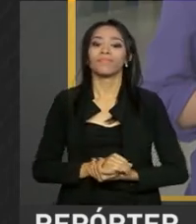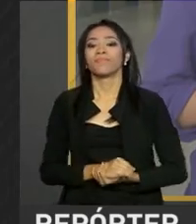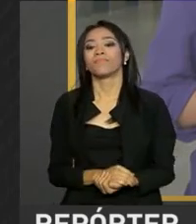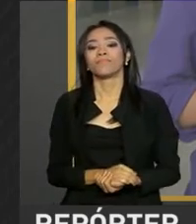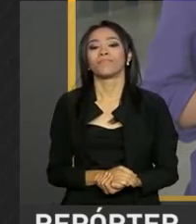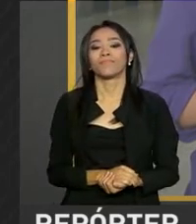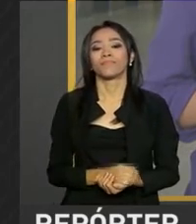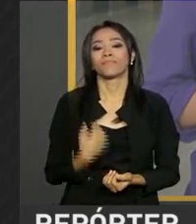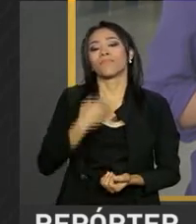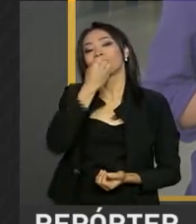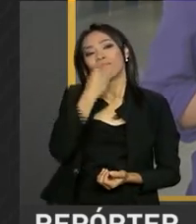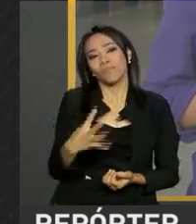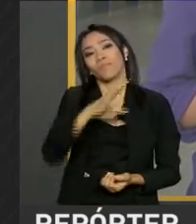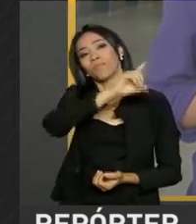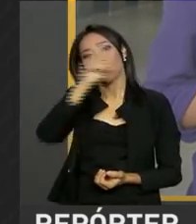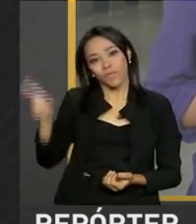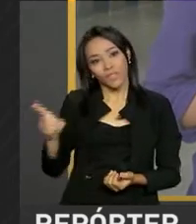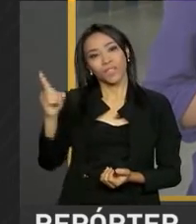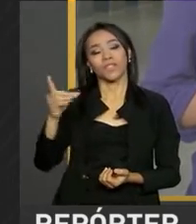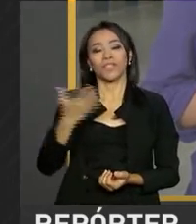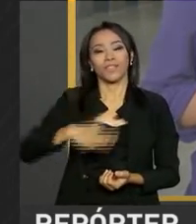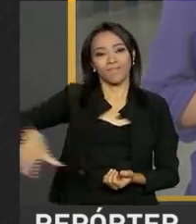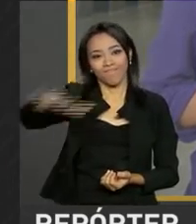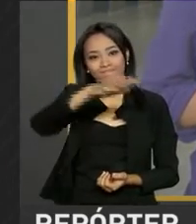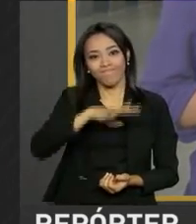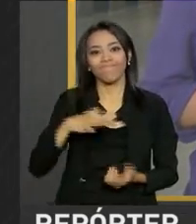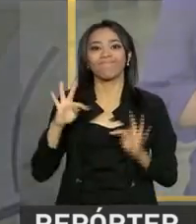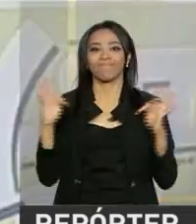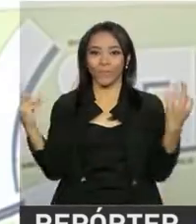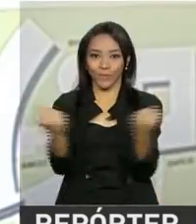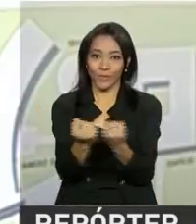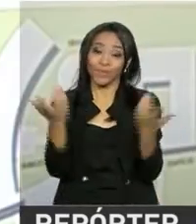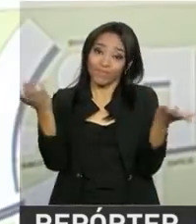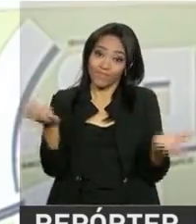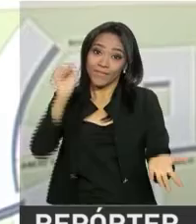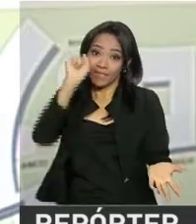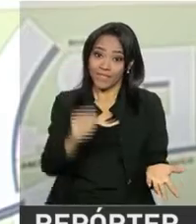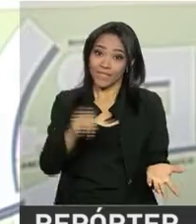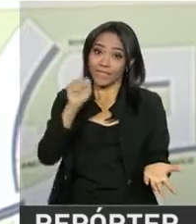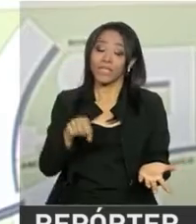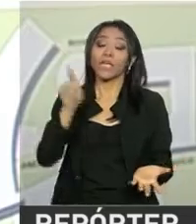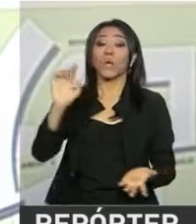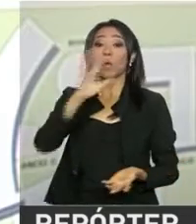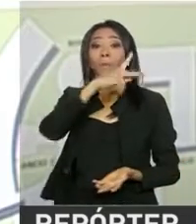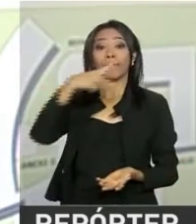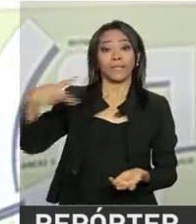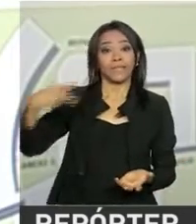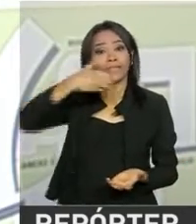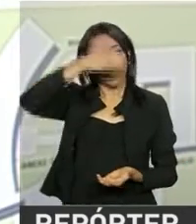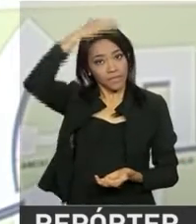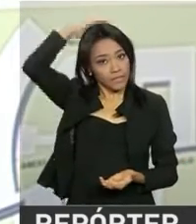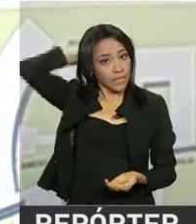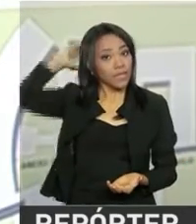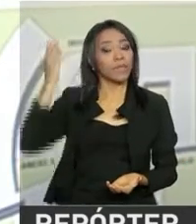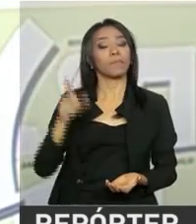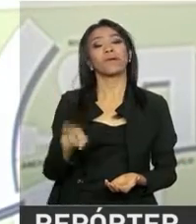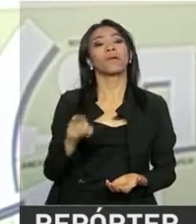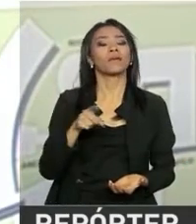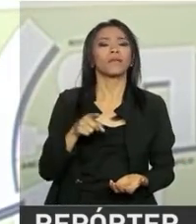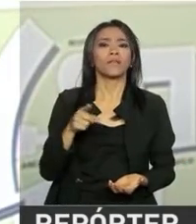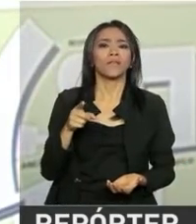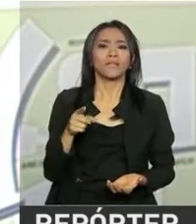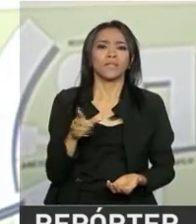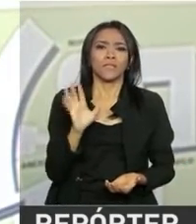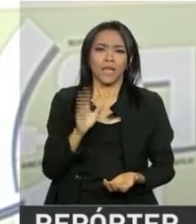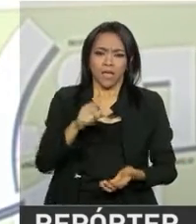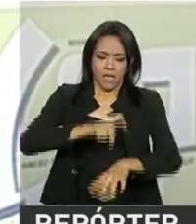bom dia pra isso é bom dia renata e bom dia a todos é isso mesmo país o presidente michel temer a partir